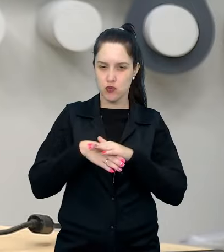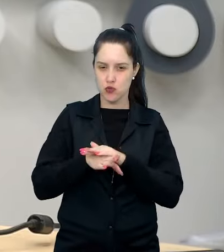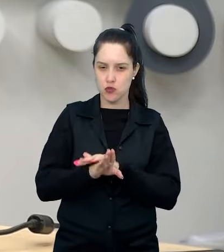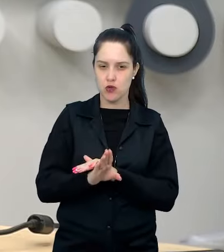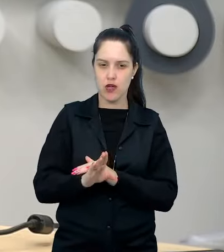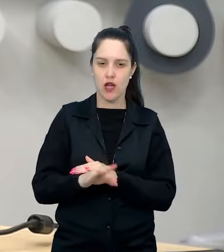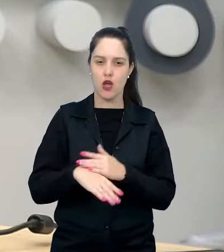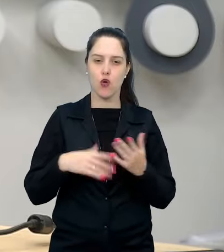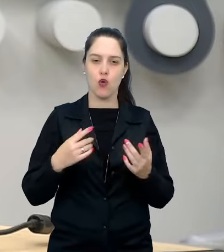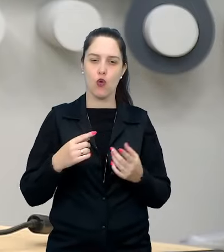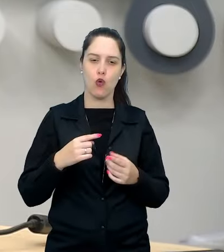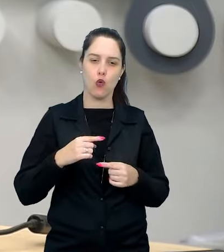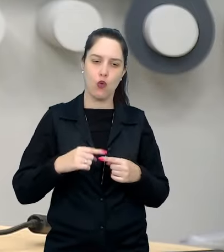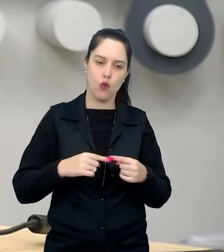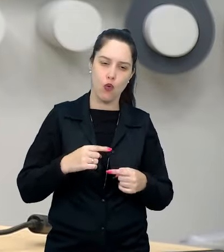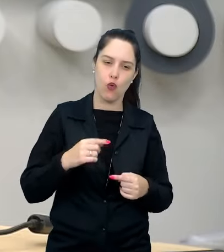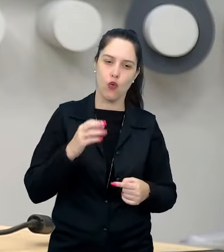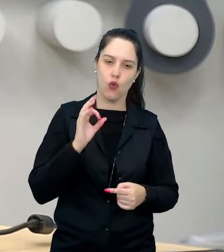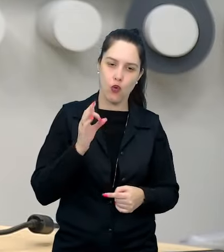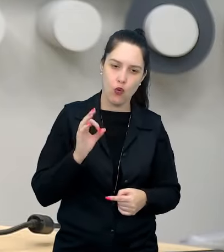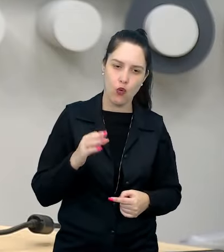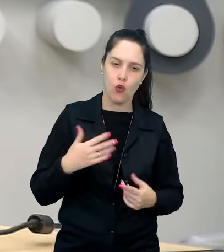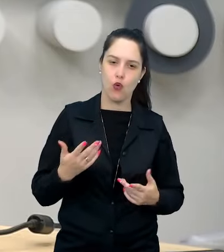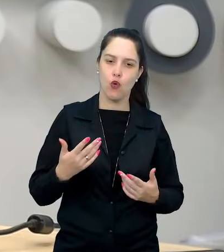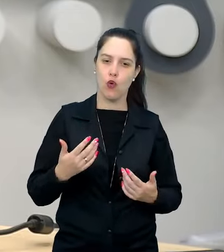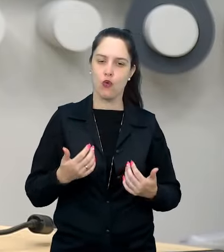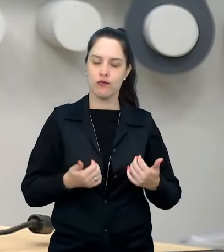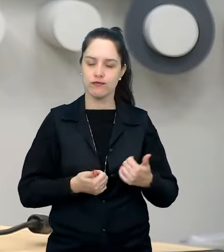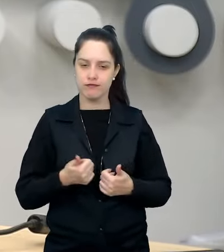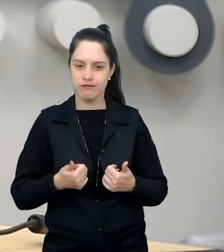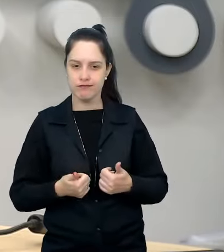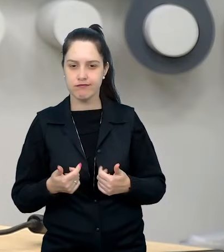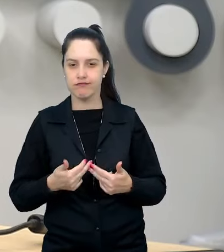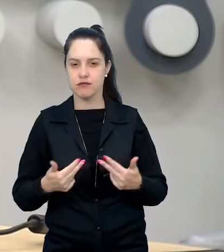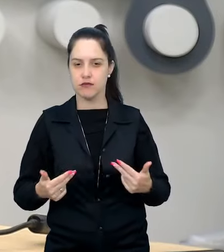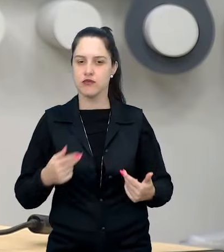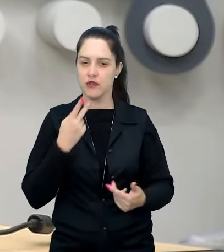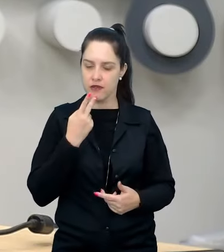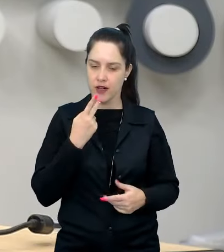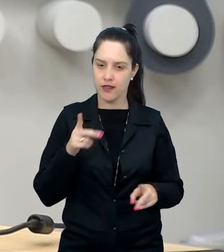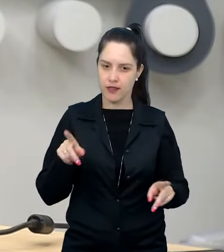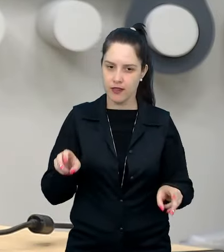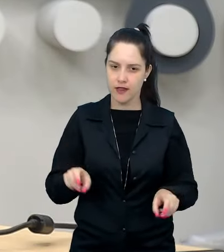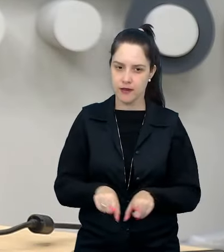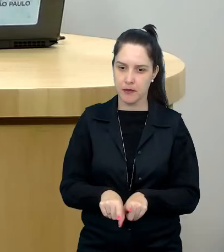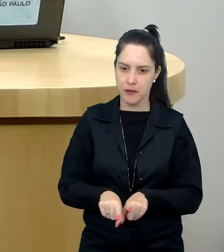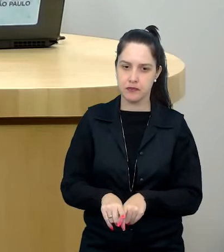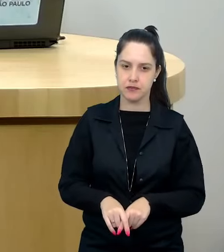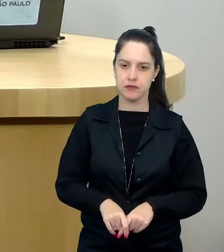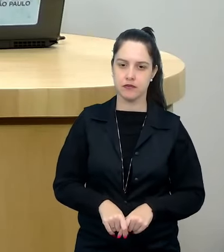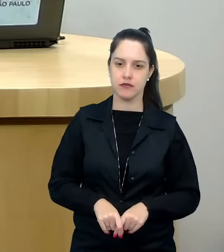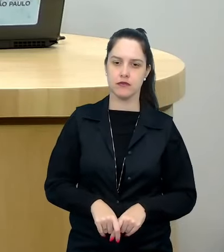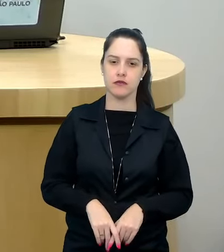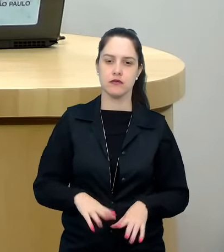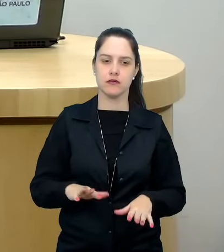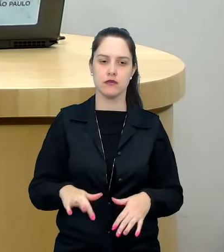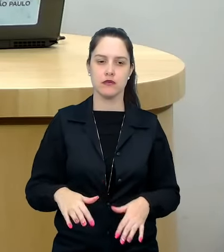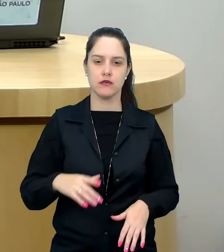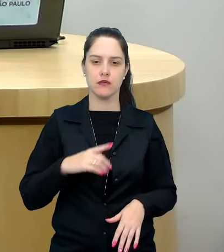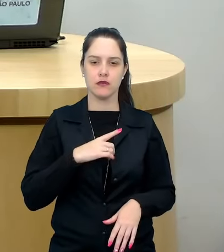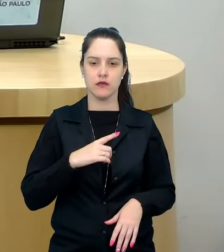World Café, tem aquele Fishball, né? A gente vai falar deles um pouquinho mais. Exatamente. Aí a gente